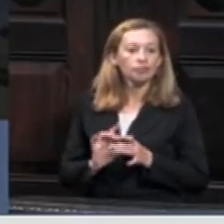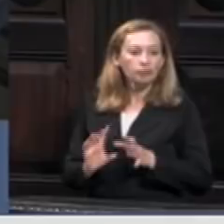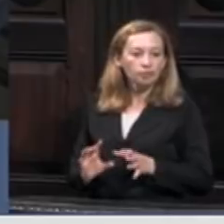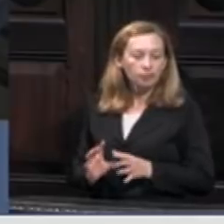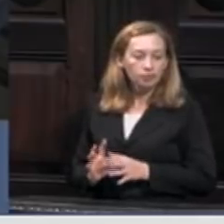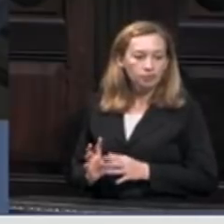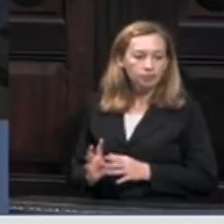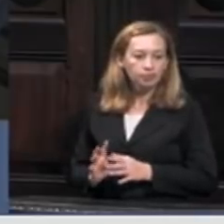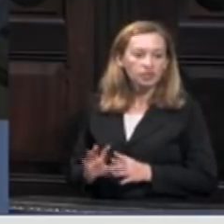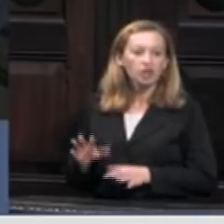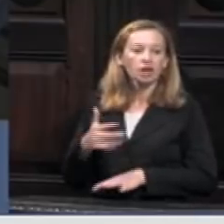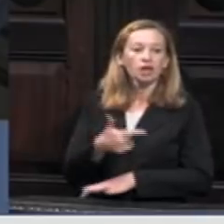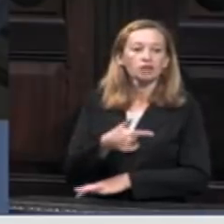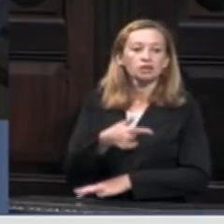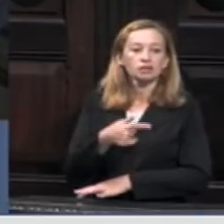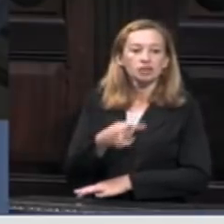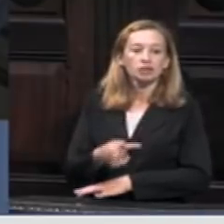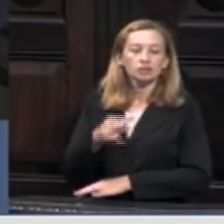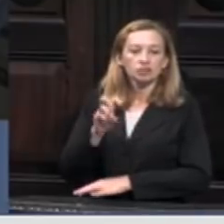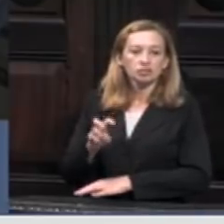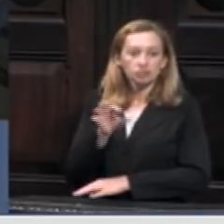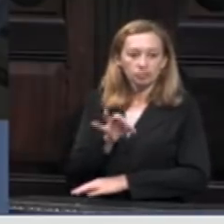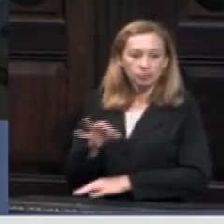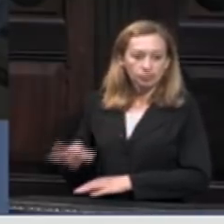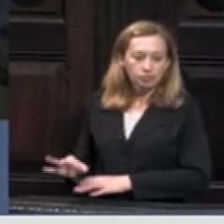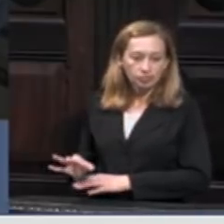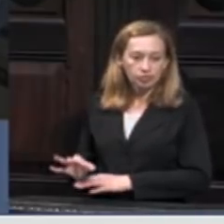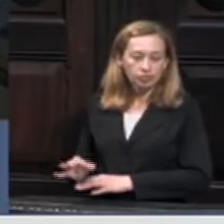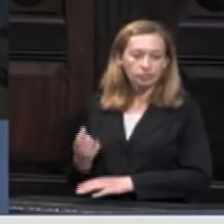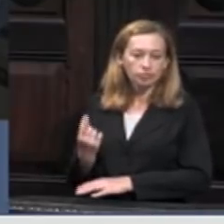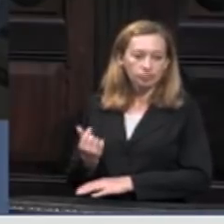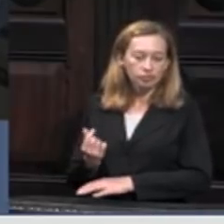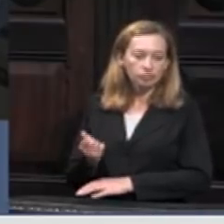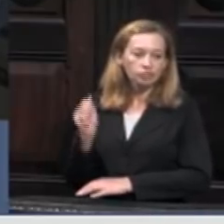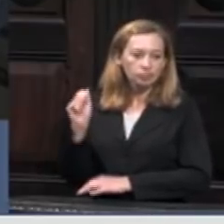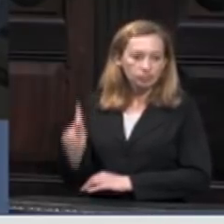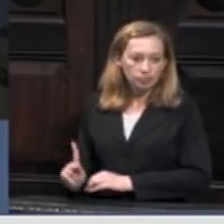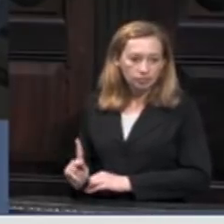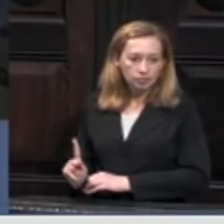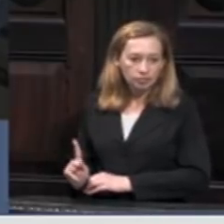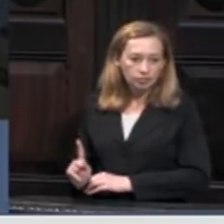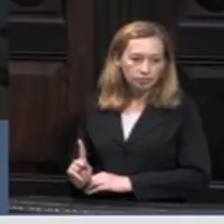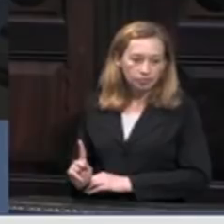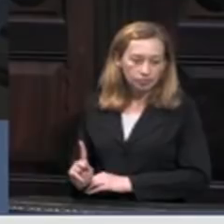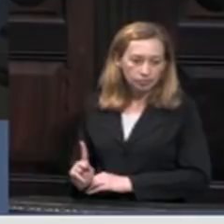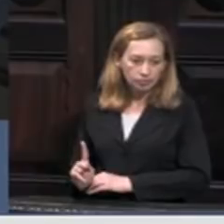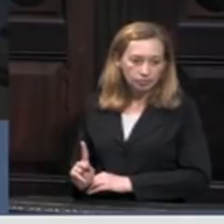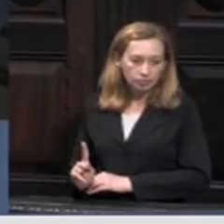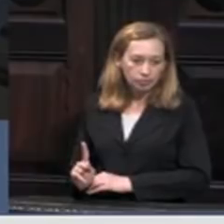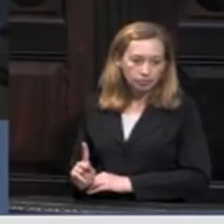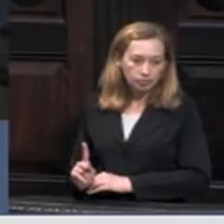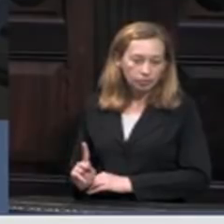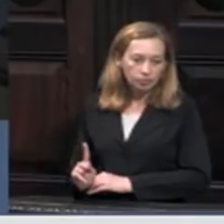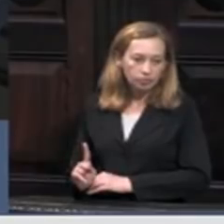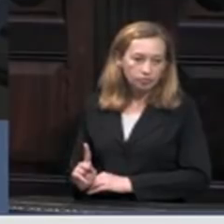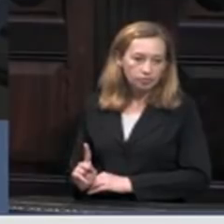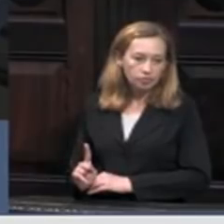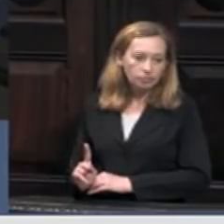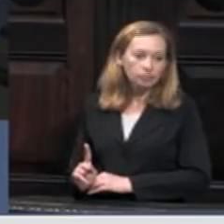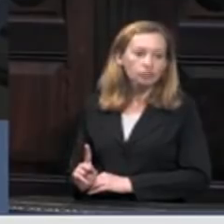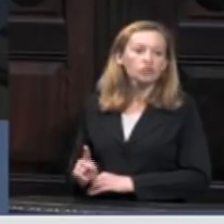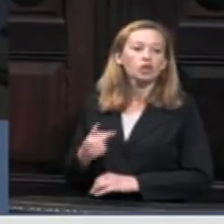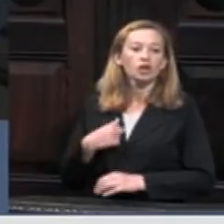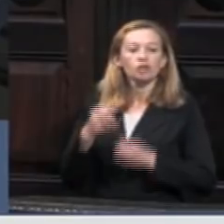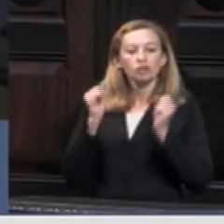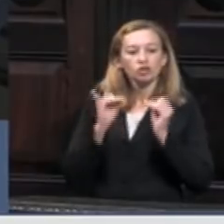gastarem até 75% do orçamento aprovado na rubrica de pessoal. E explico por que